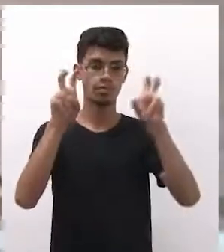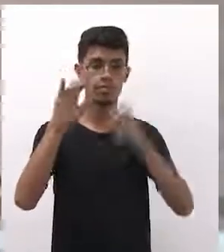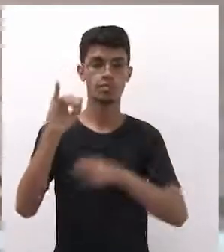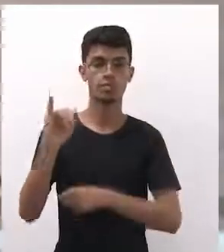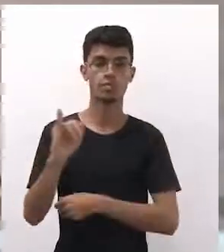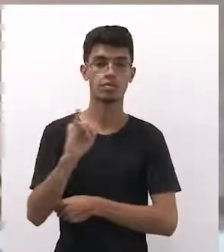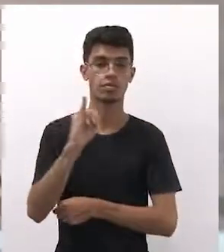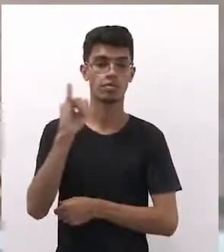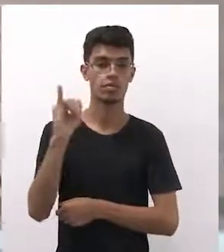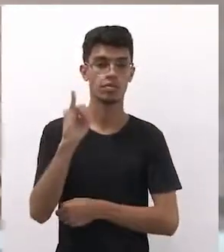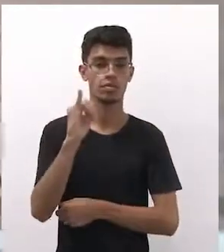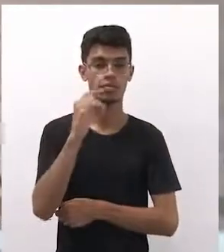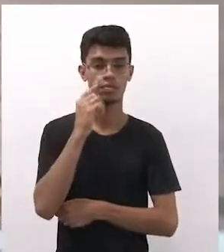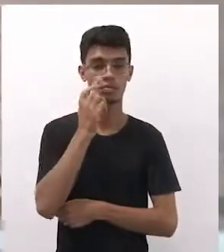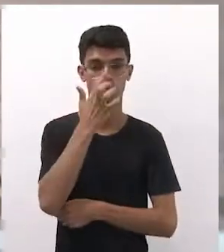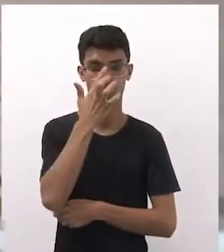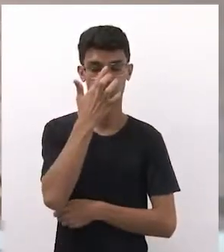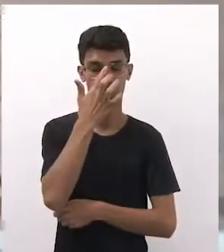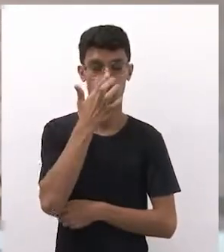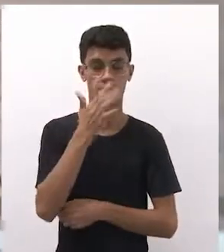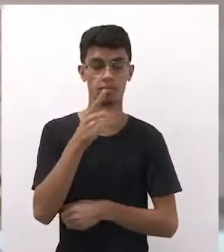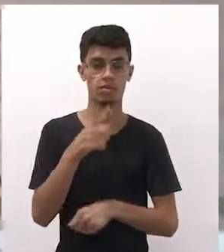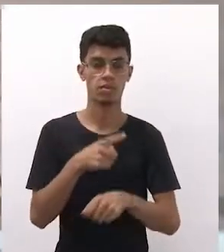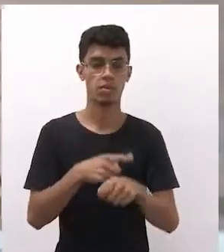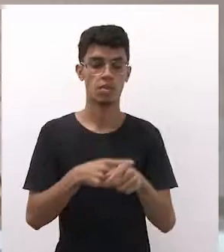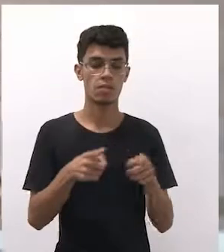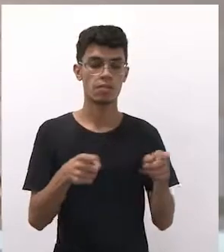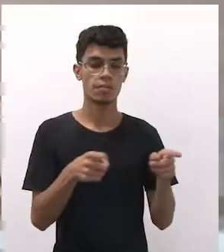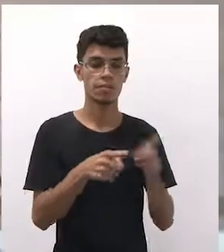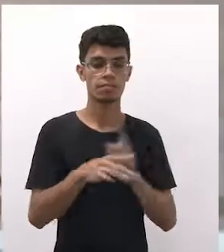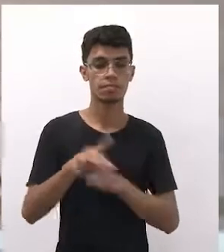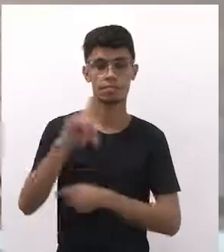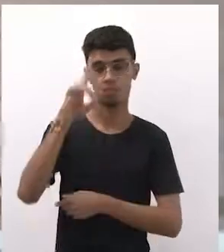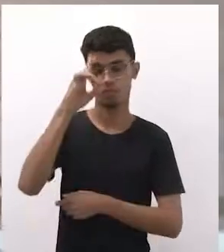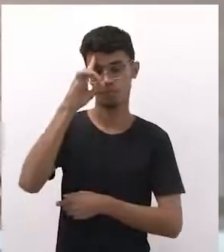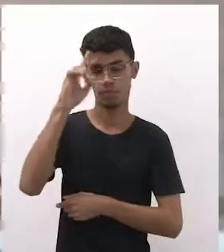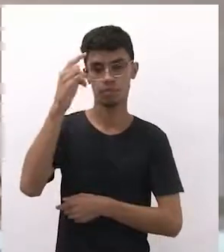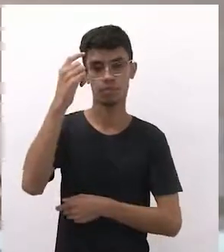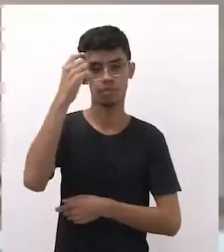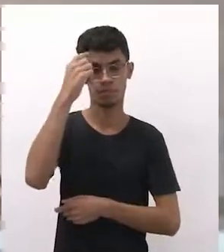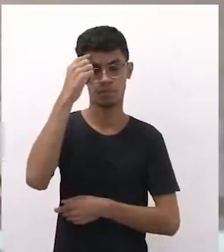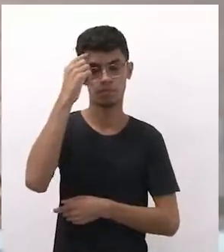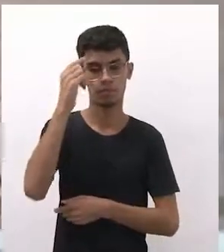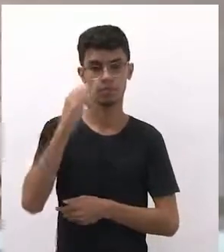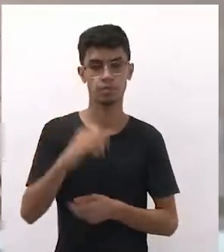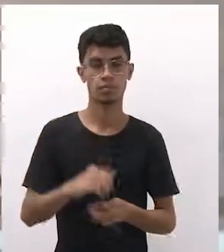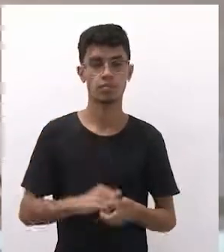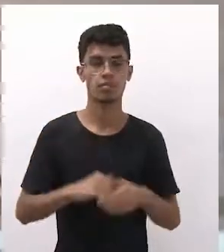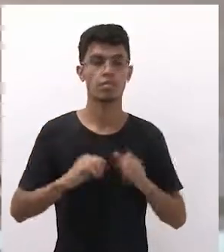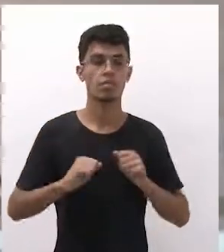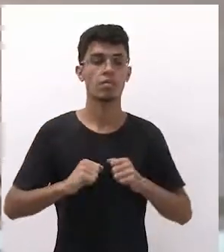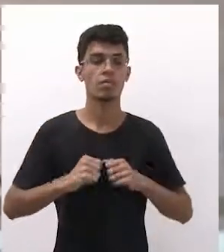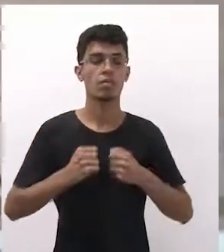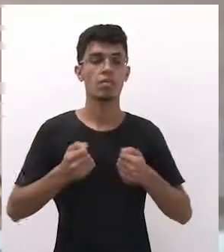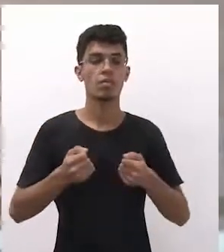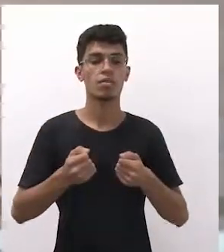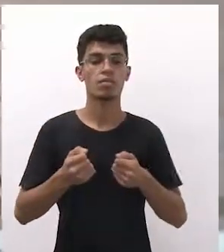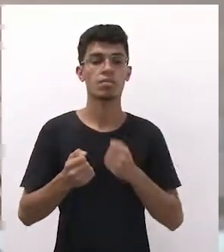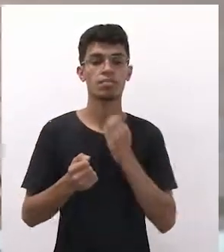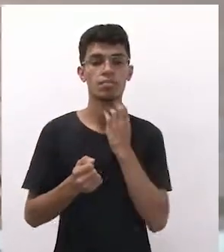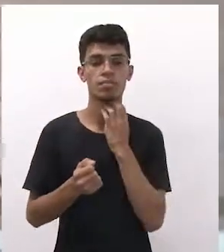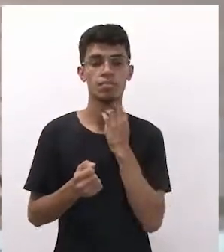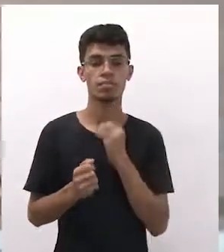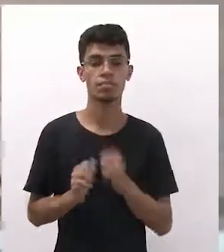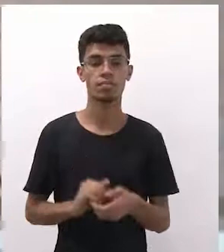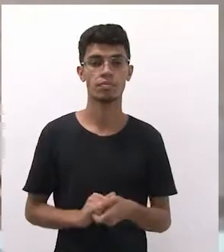assim, a gente tirar um tempinho do nosso dia para a gente pensar e tentar ver